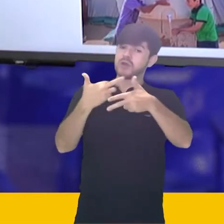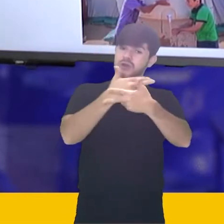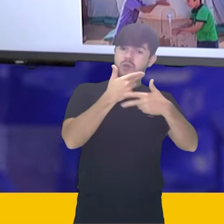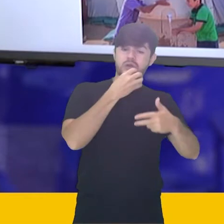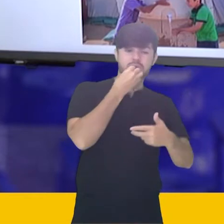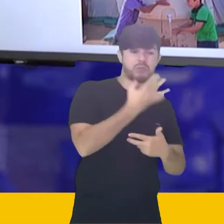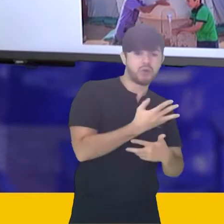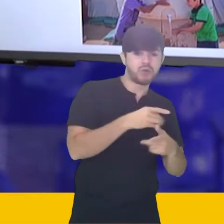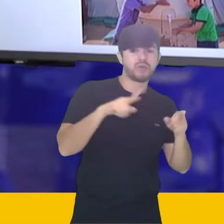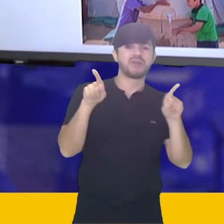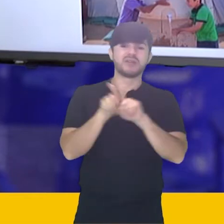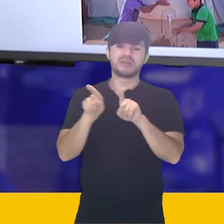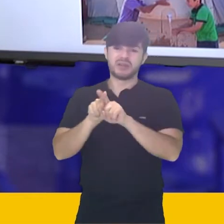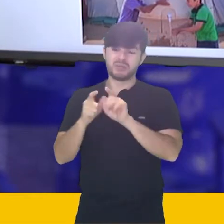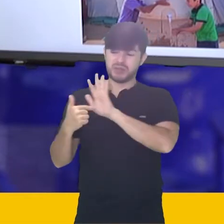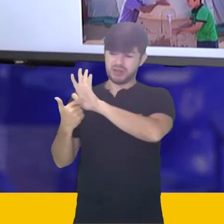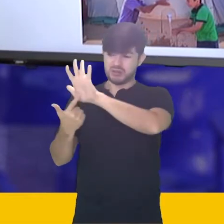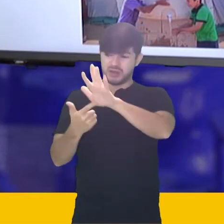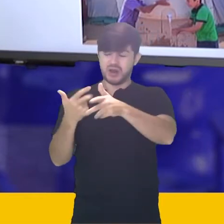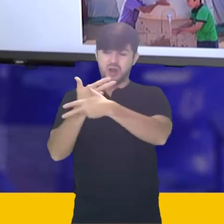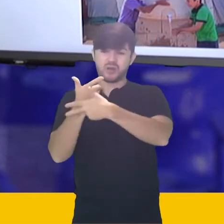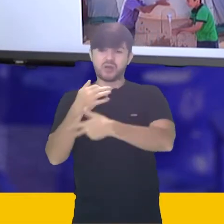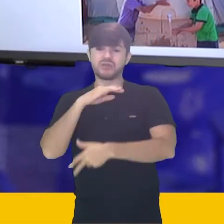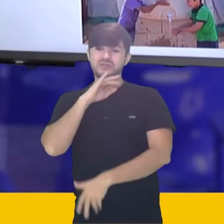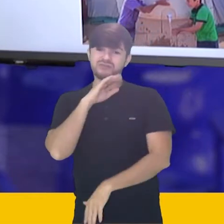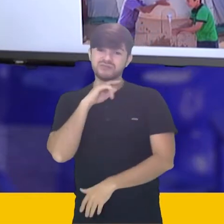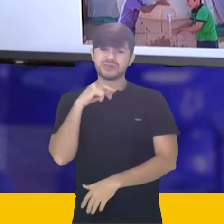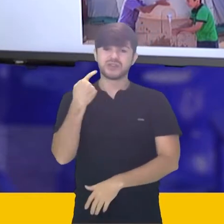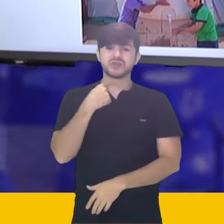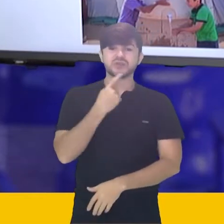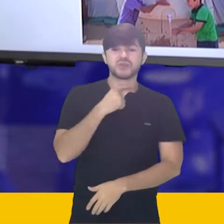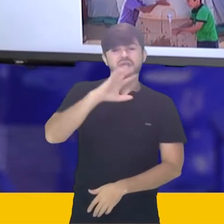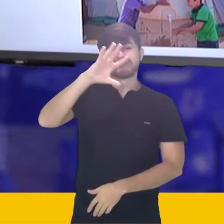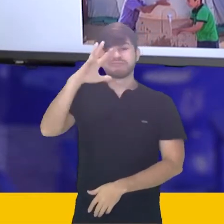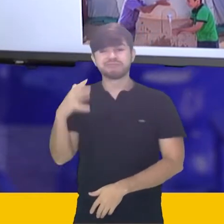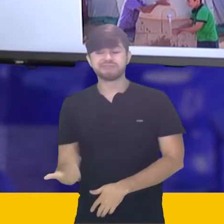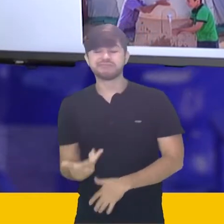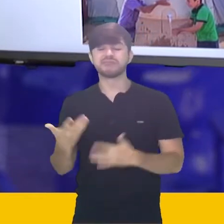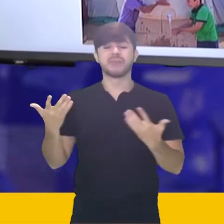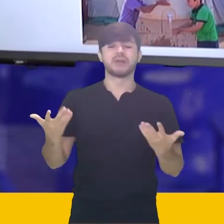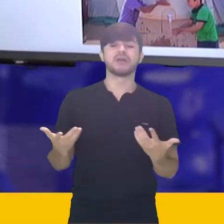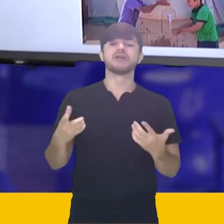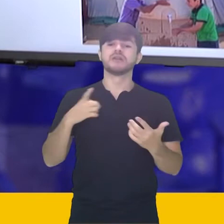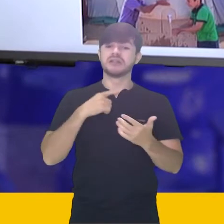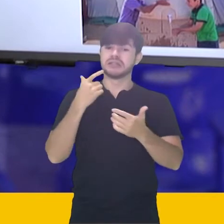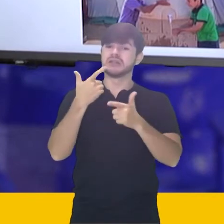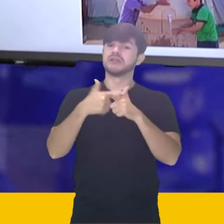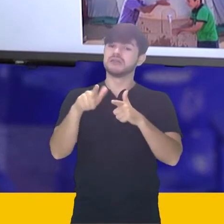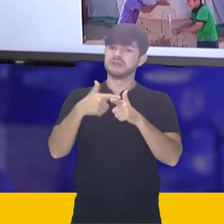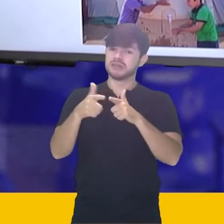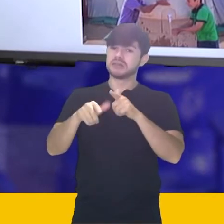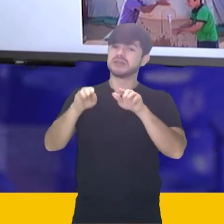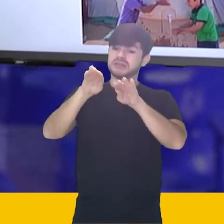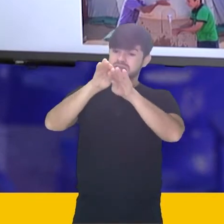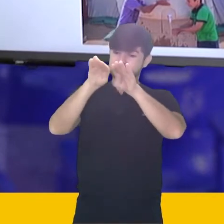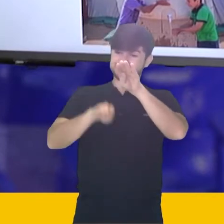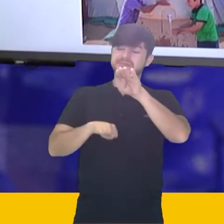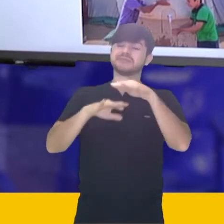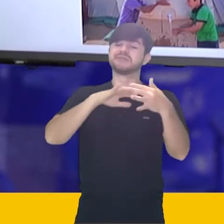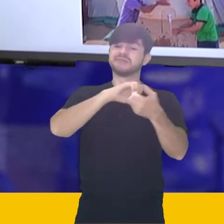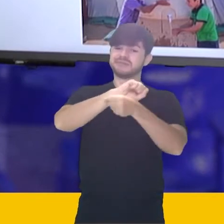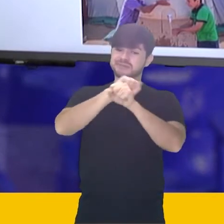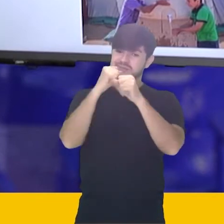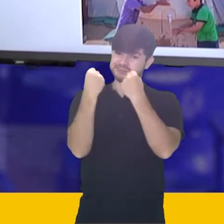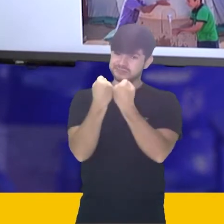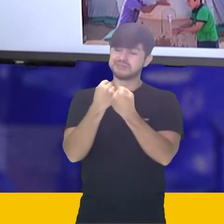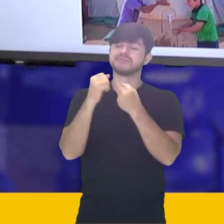traz também pontos negativos que não são resolvidos. A gente sabe que tem vários outros fatores que contribuem para a desigualdade social, mas é